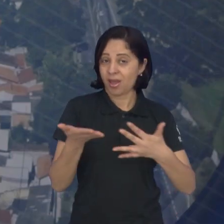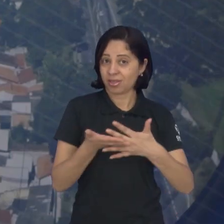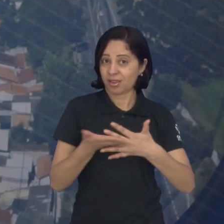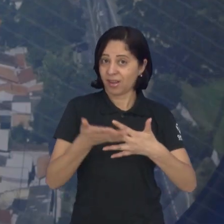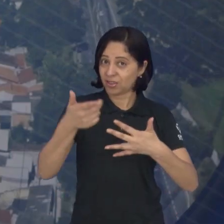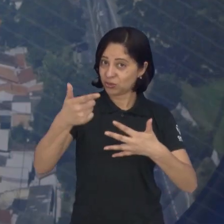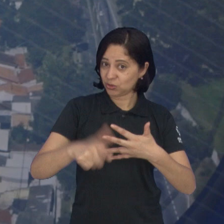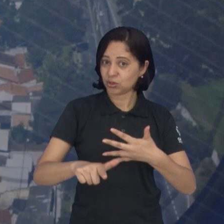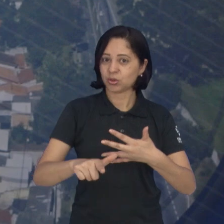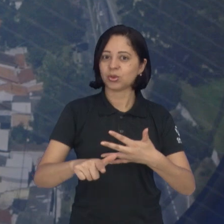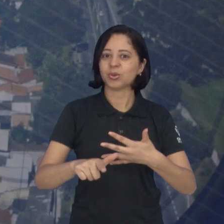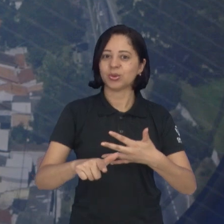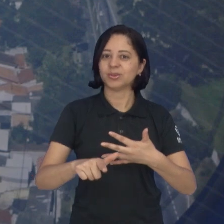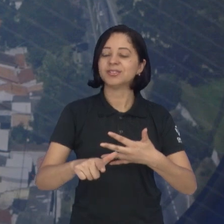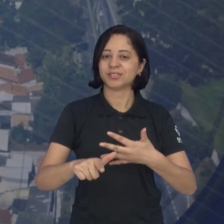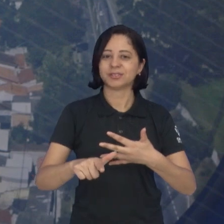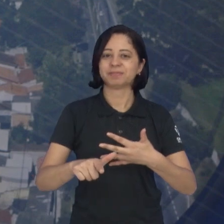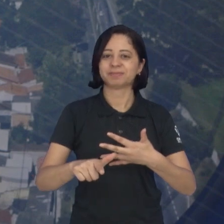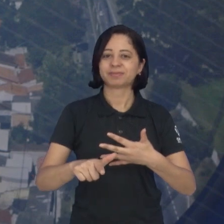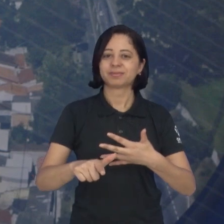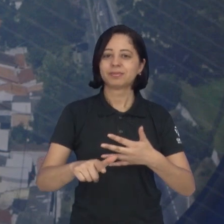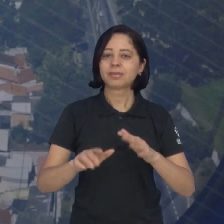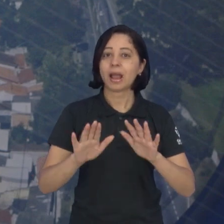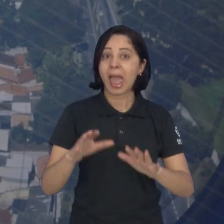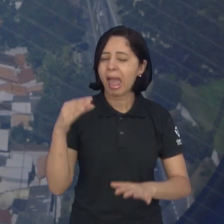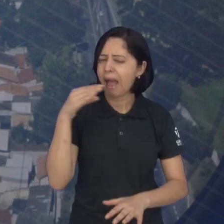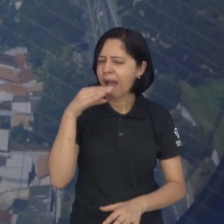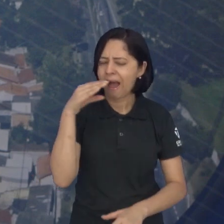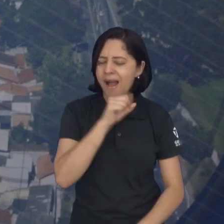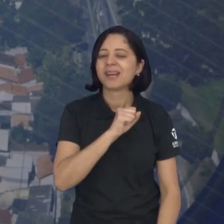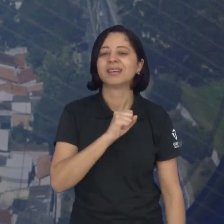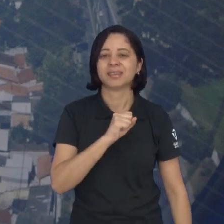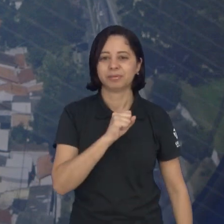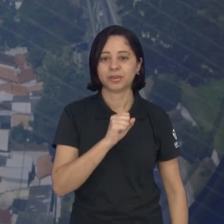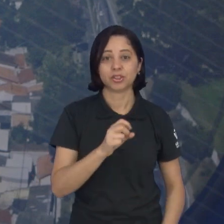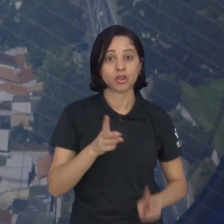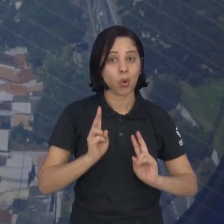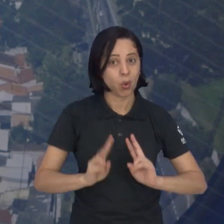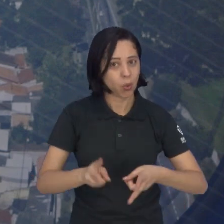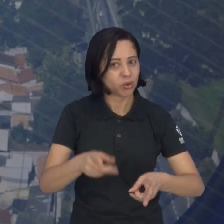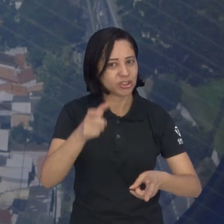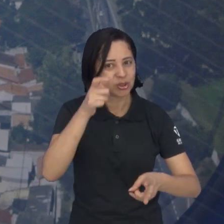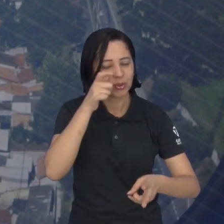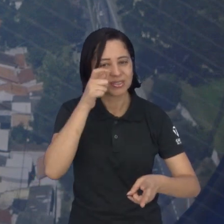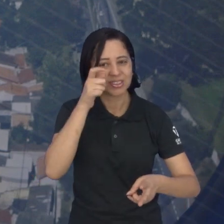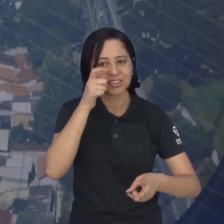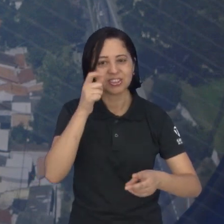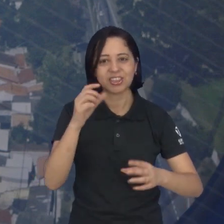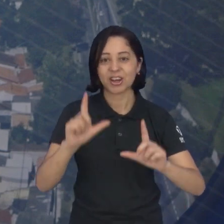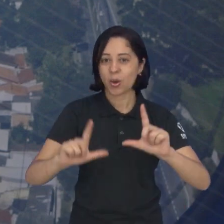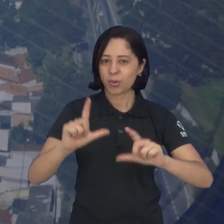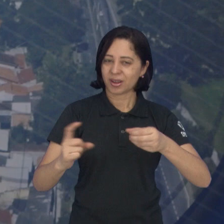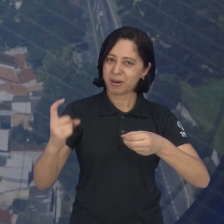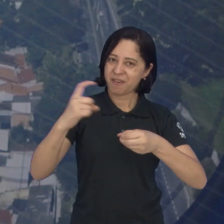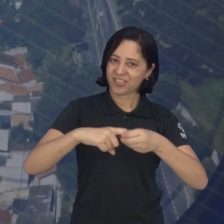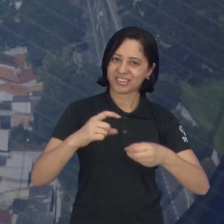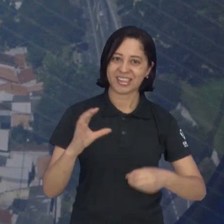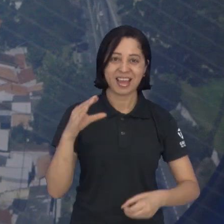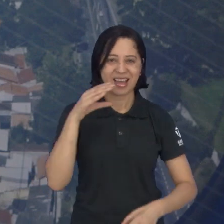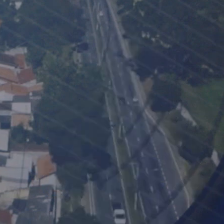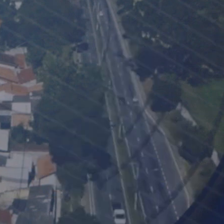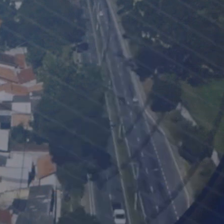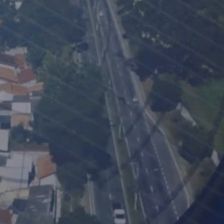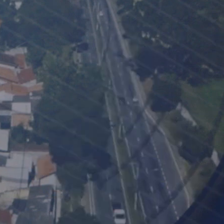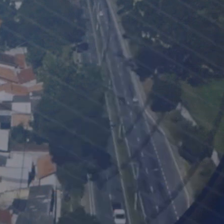uma pausa, a última de hoje, hein? Mas é bem rapidinho, portanto, fiquem com a gente, porque o Diálogos volta já já.